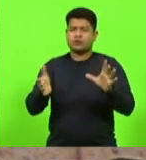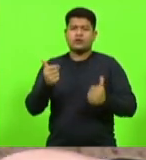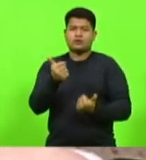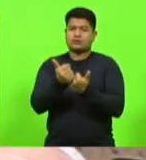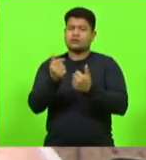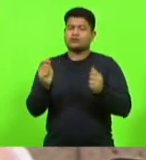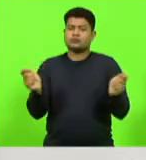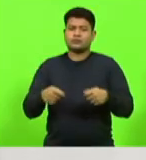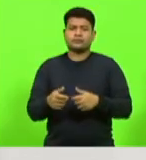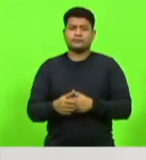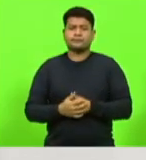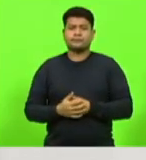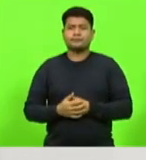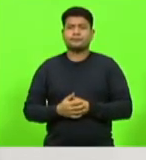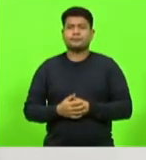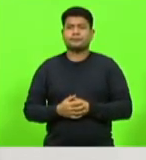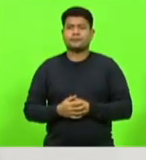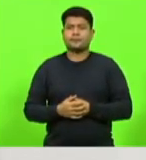Muito obrigada.